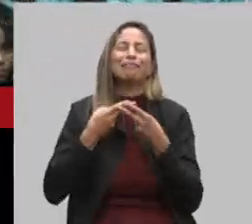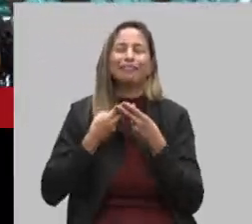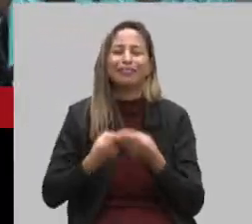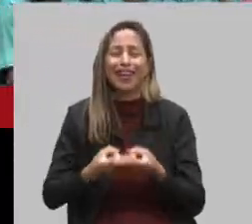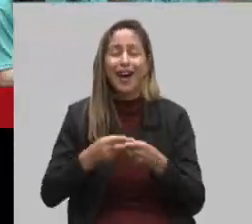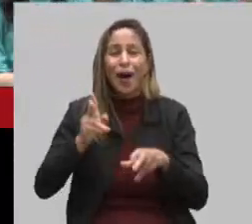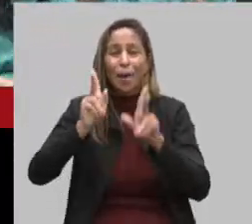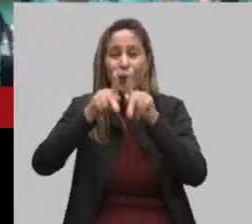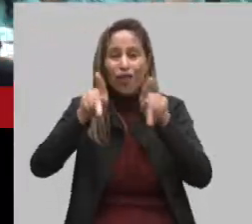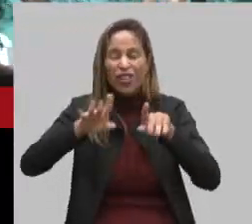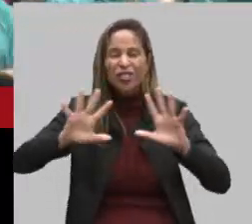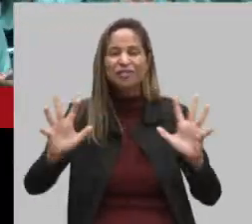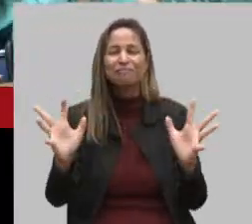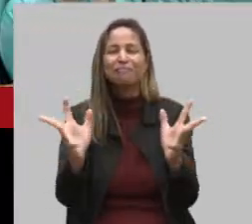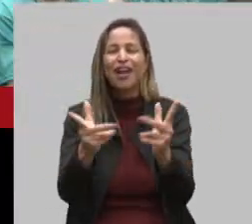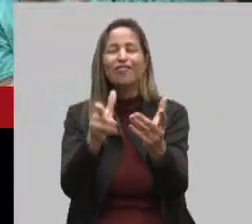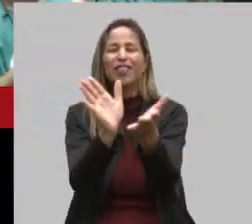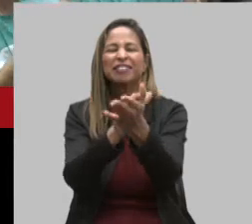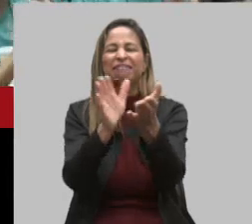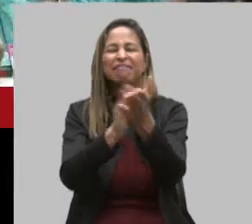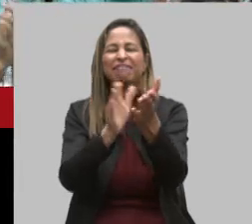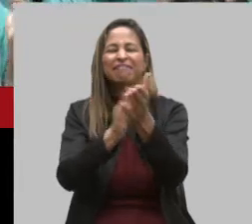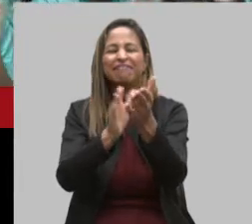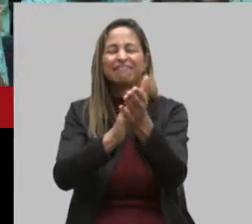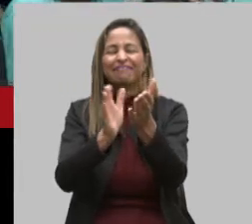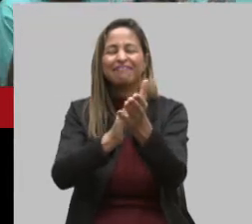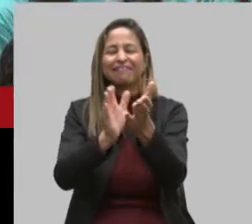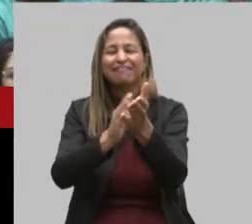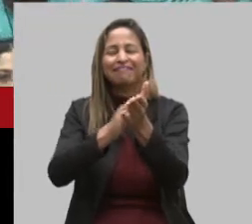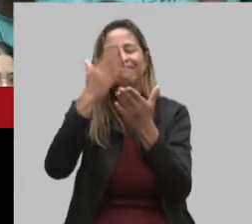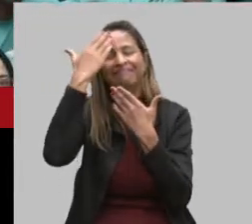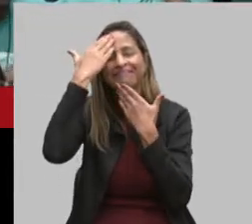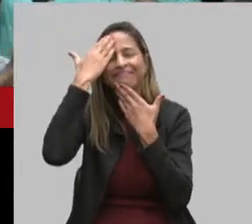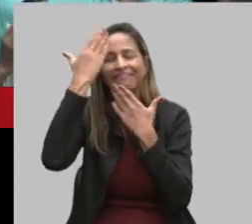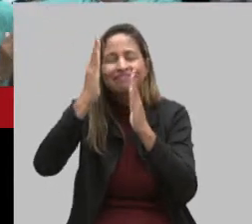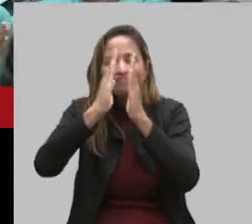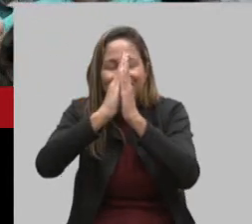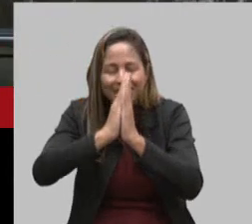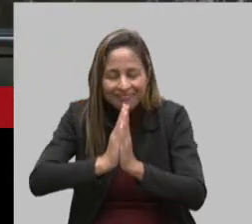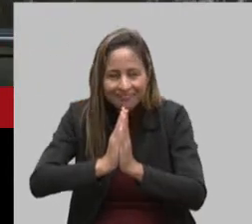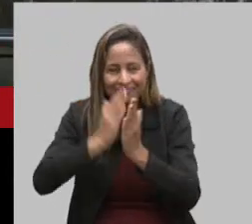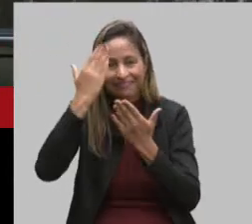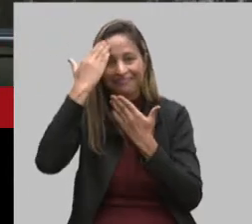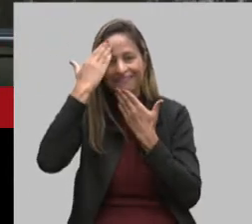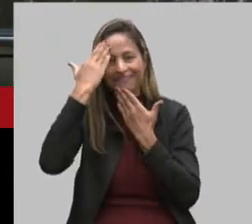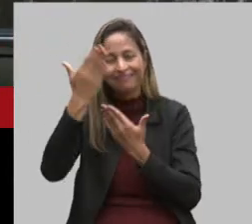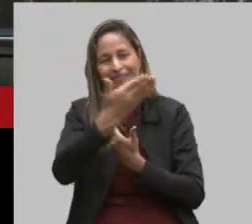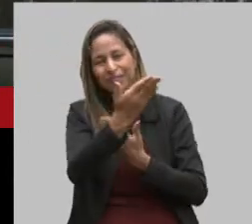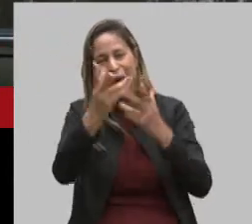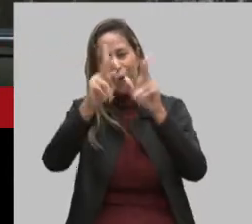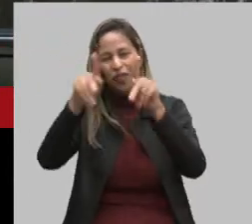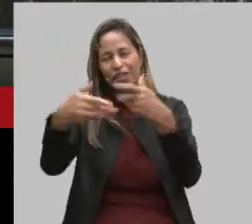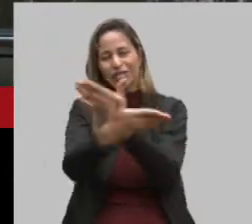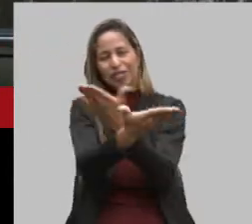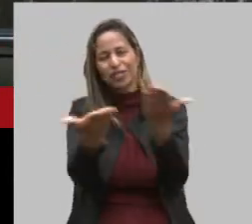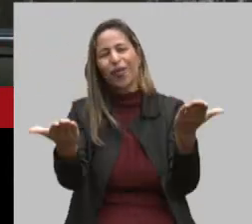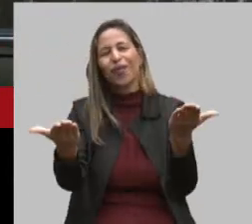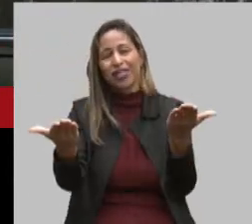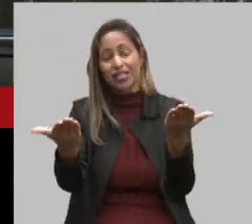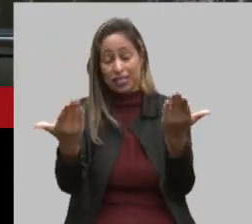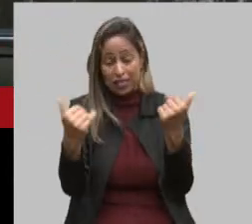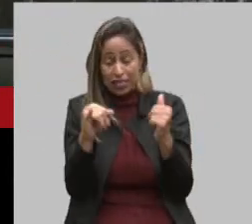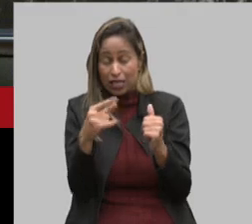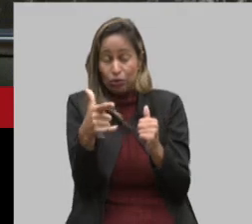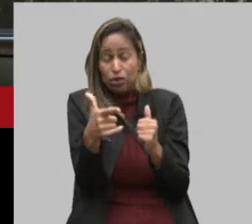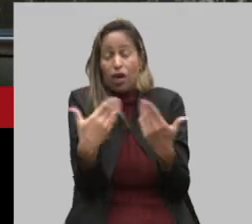são fantásticos e fantásticas nossa gratidão muito obrigada sem vocês nós não estaríamos